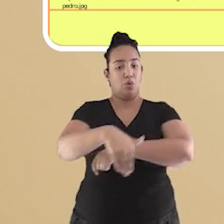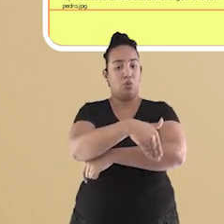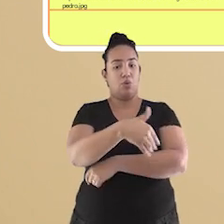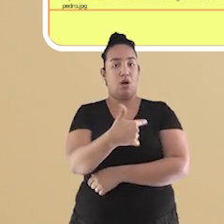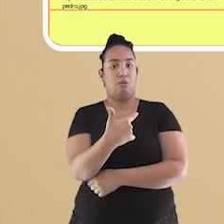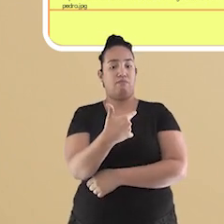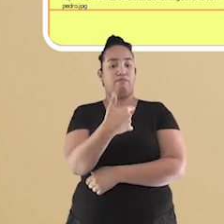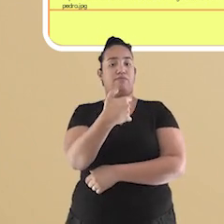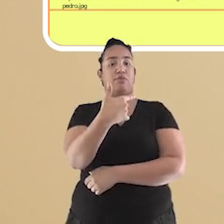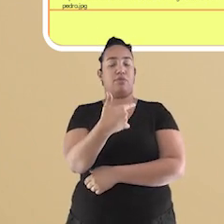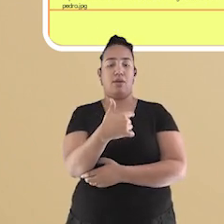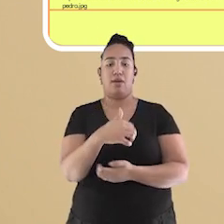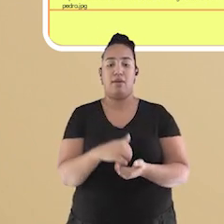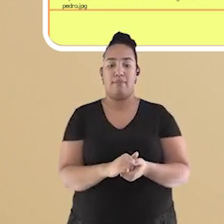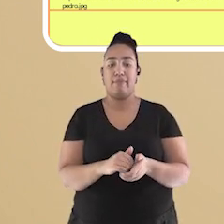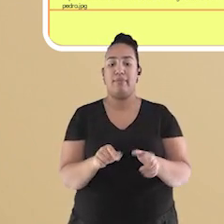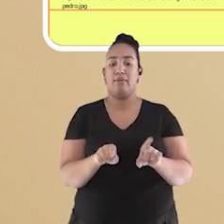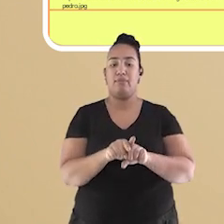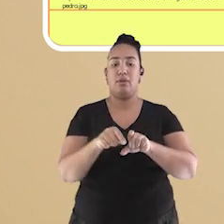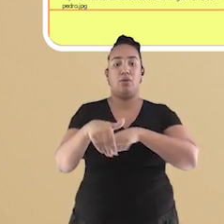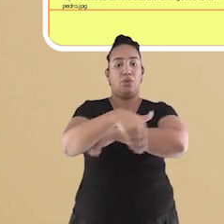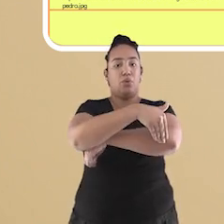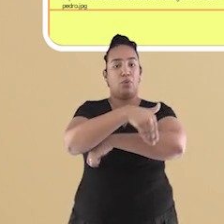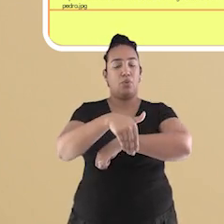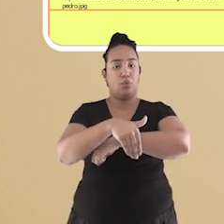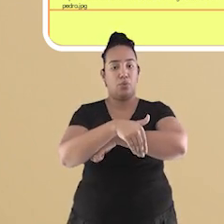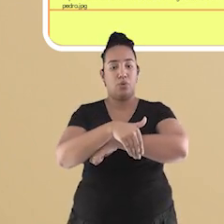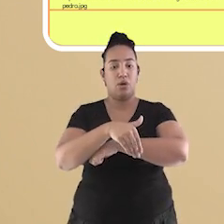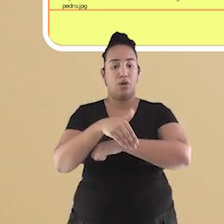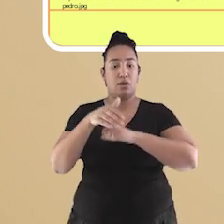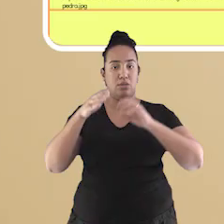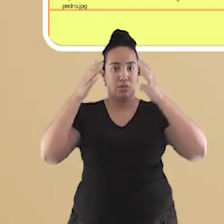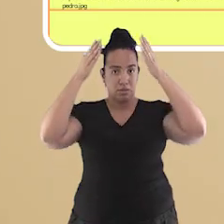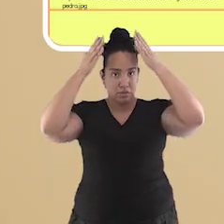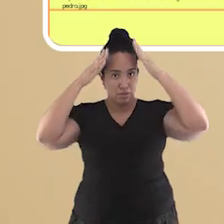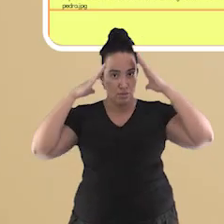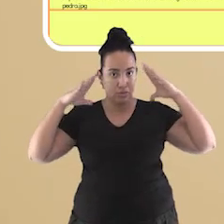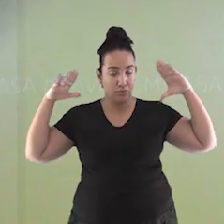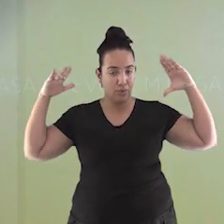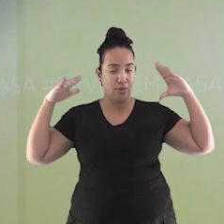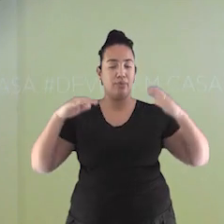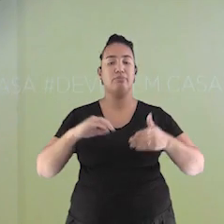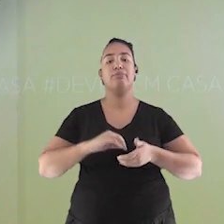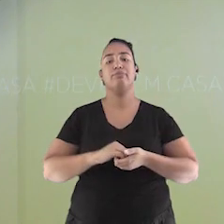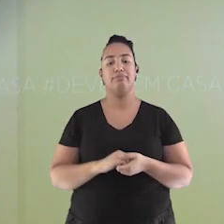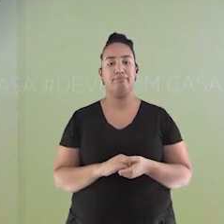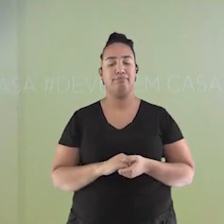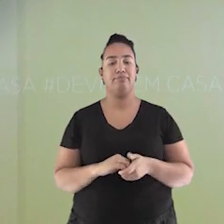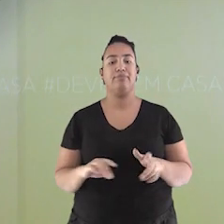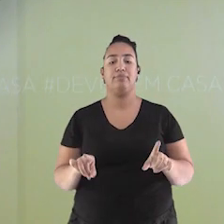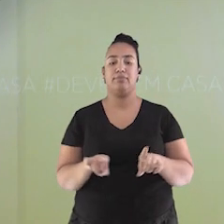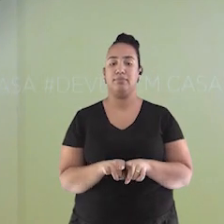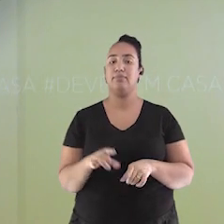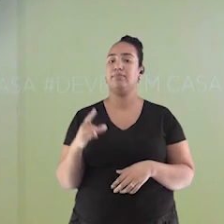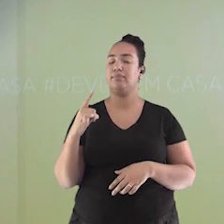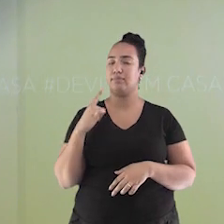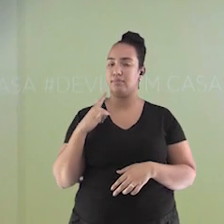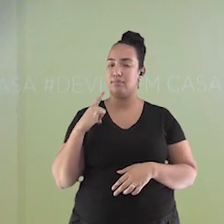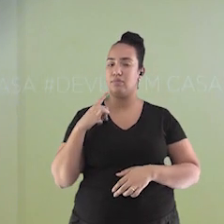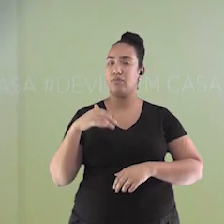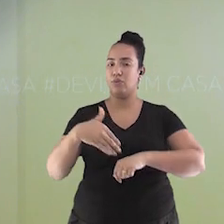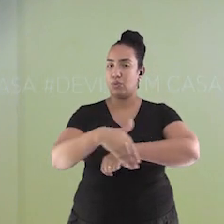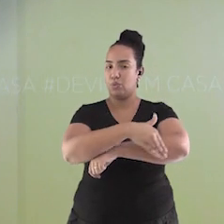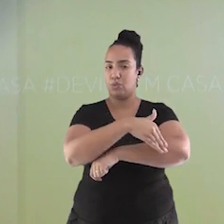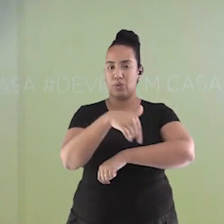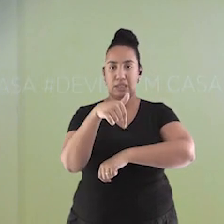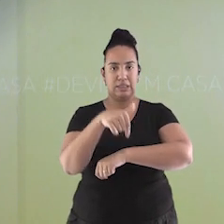Vargas, Castelo Branco, Santos Dumont, entre outros. Existem também ruas